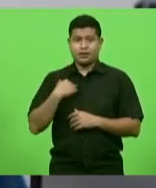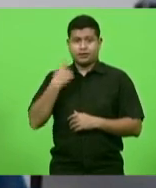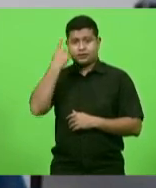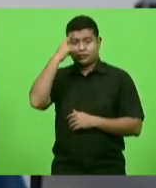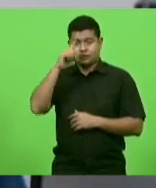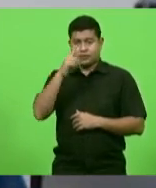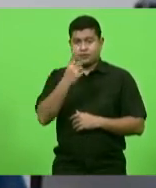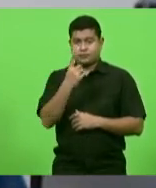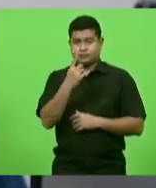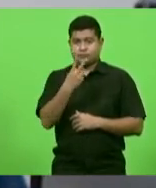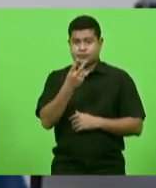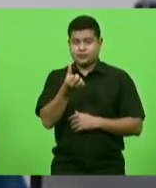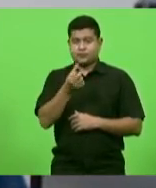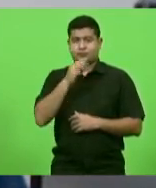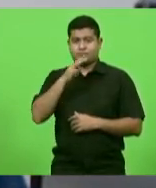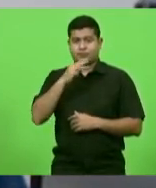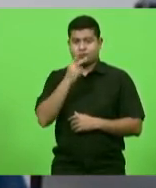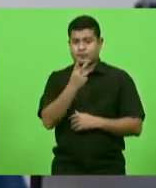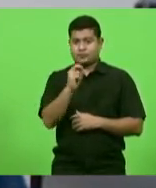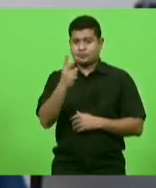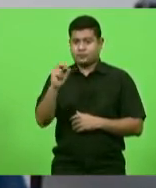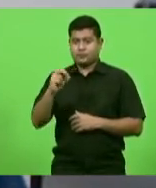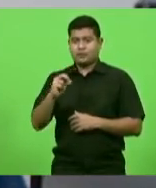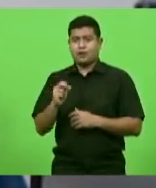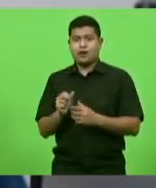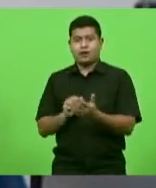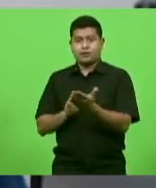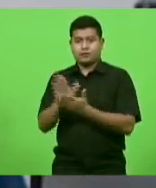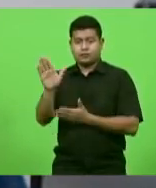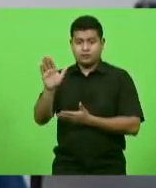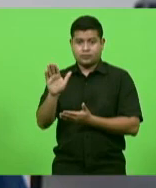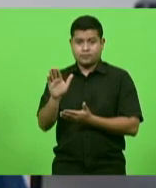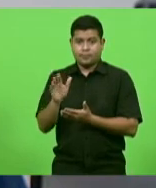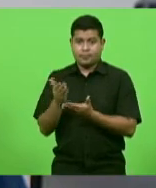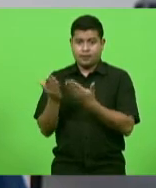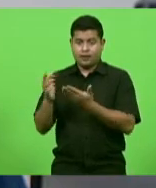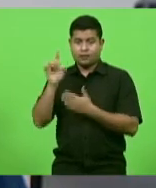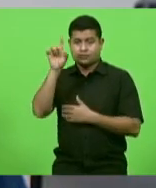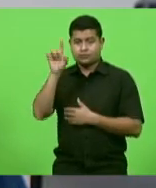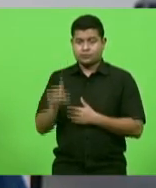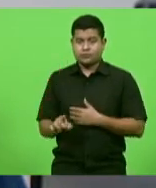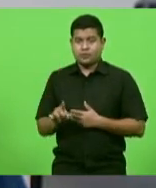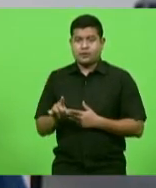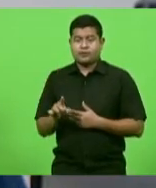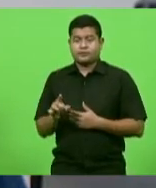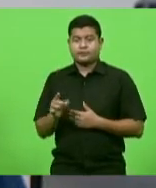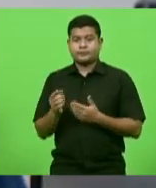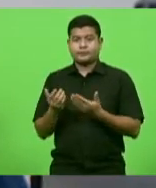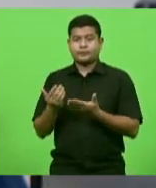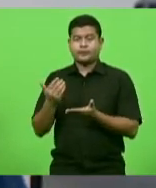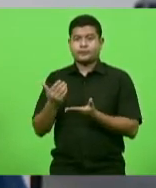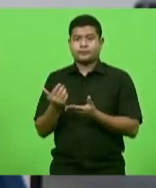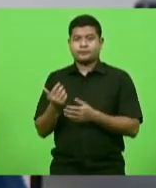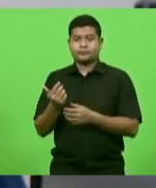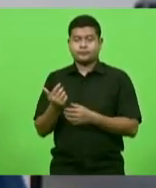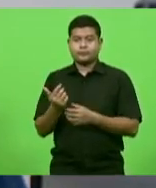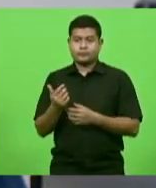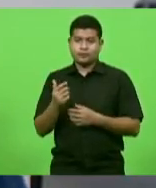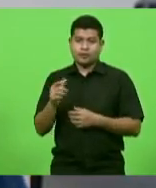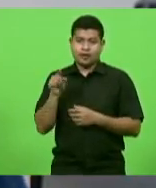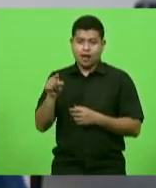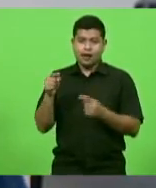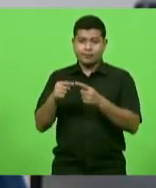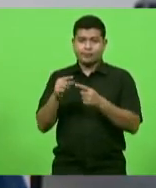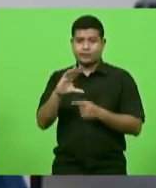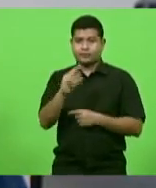em 26 de Março de 2020 o ano que da Secretaria de Saúde pelo diretor de licitações e contratos daquela secretaria carros